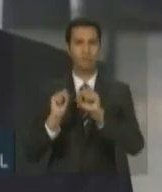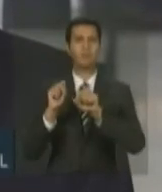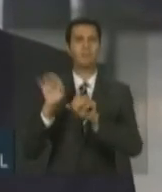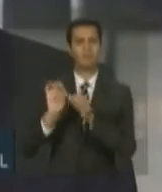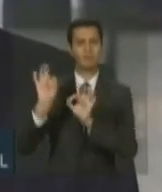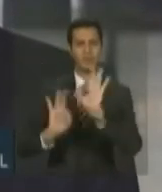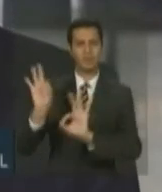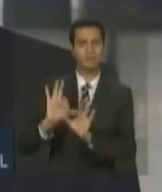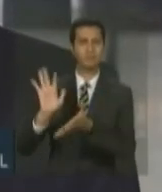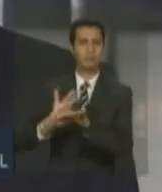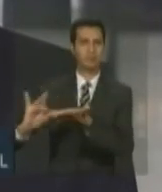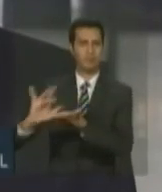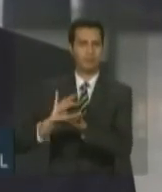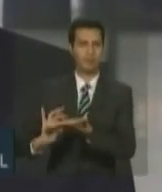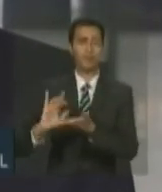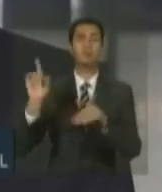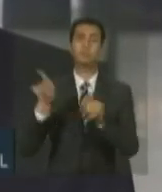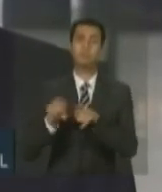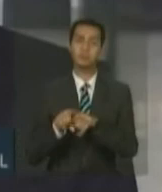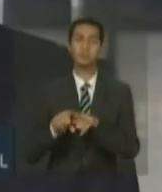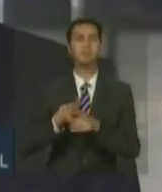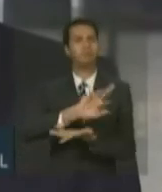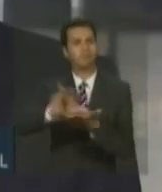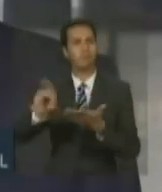nesses próximos meses, inclusive a Apple,